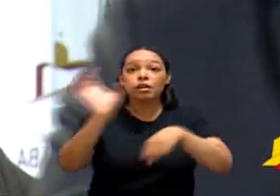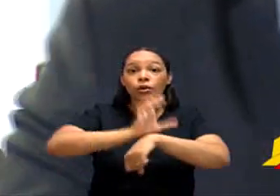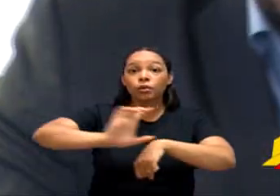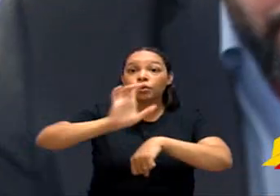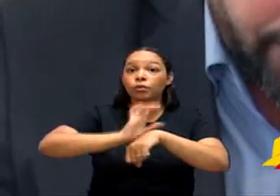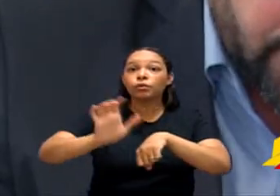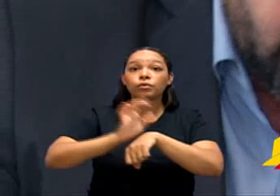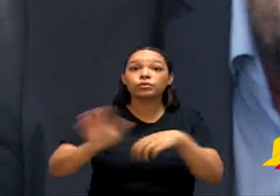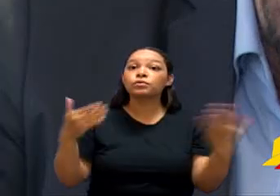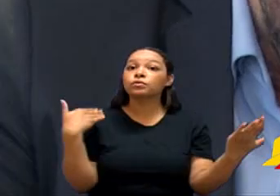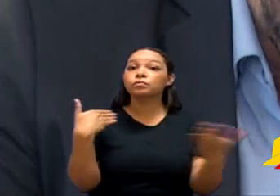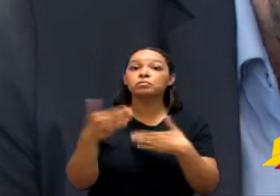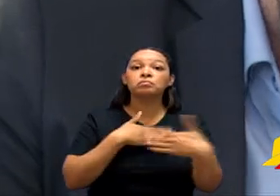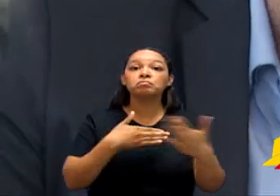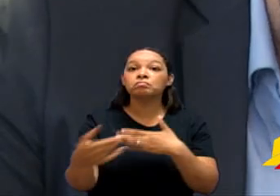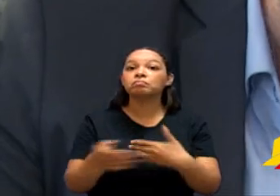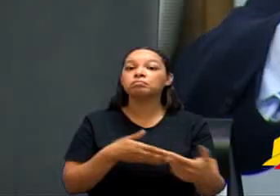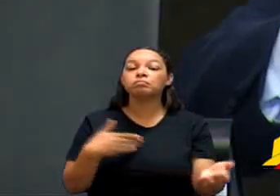alguma coisa. Joia.